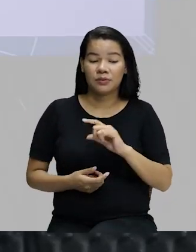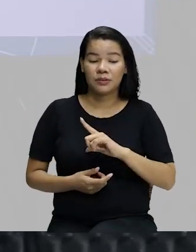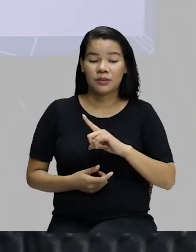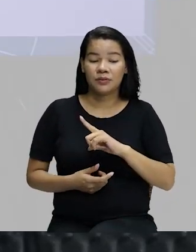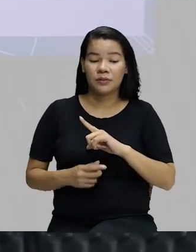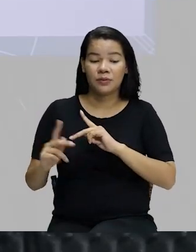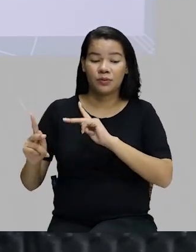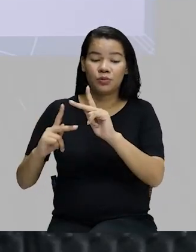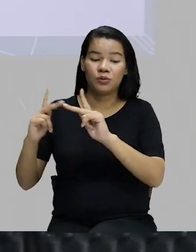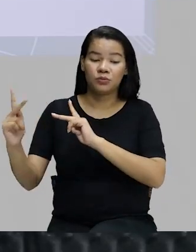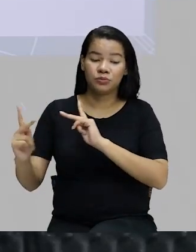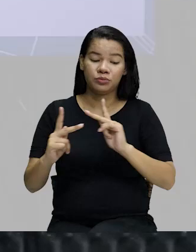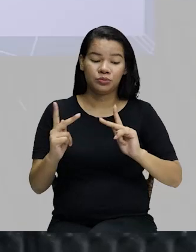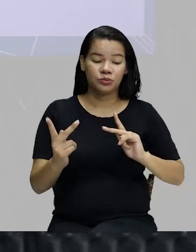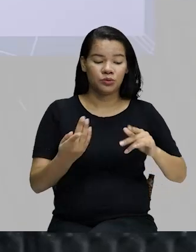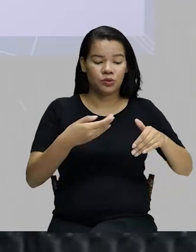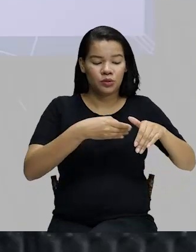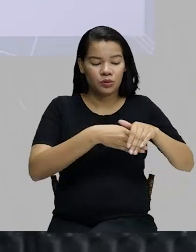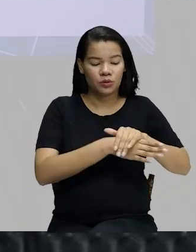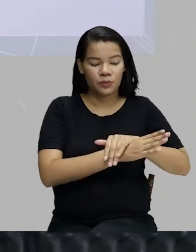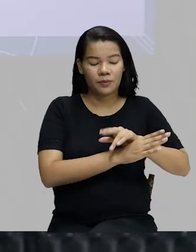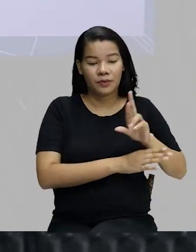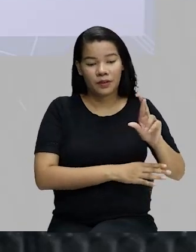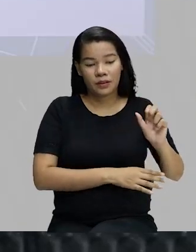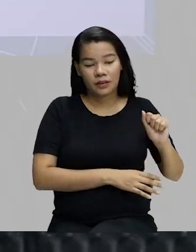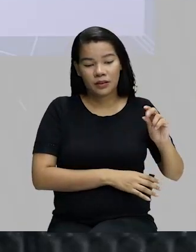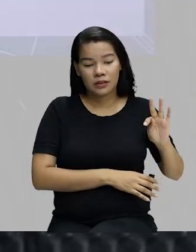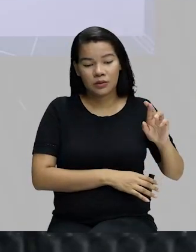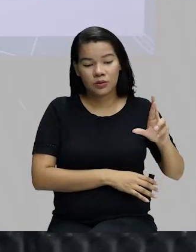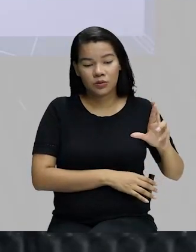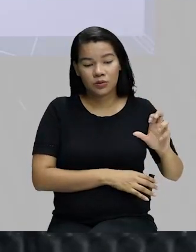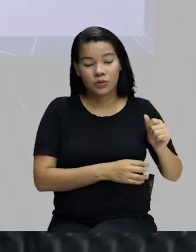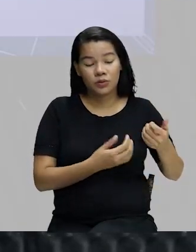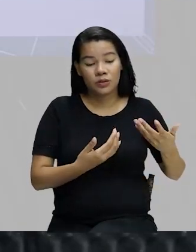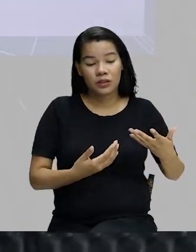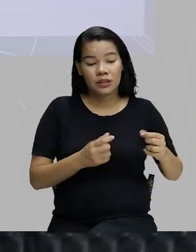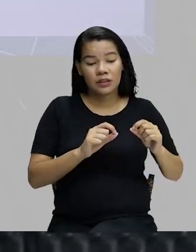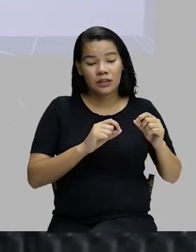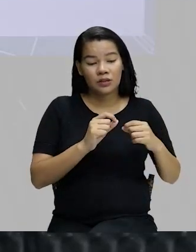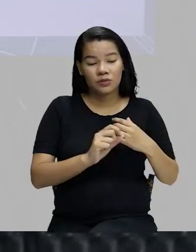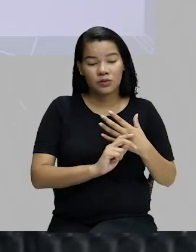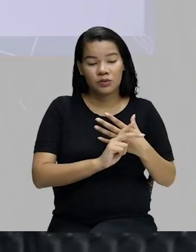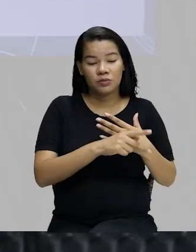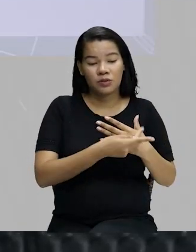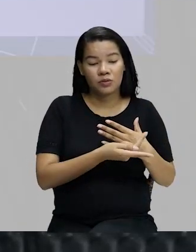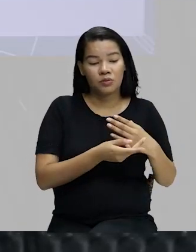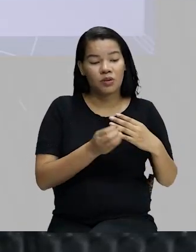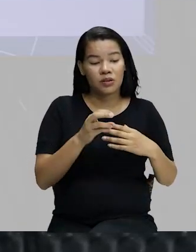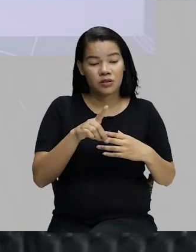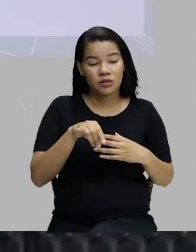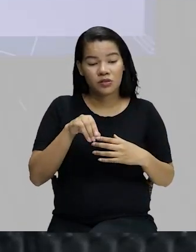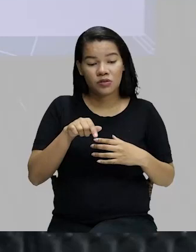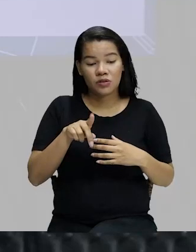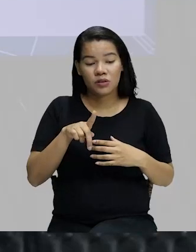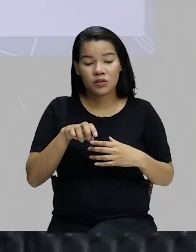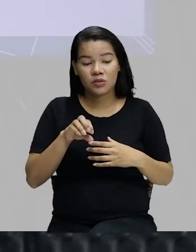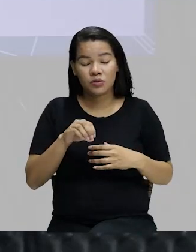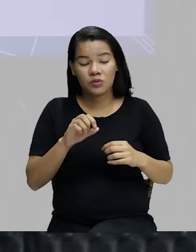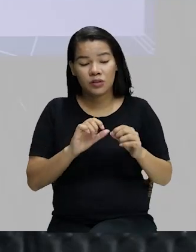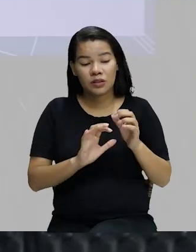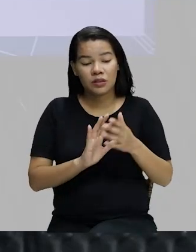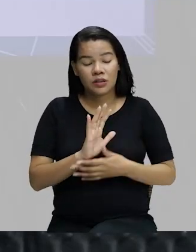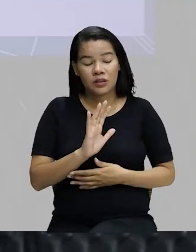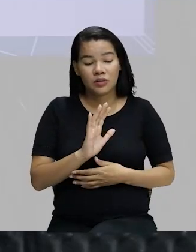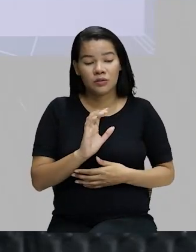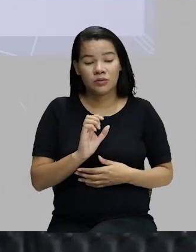reator. O bloco de grafita, ele reagiu com o oxigênio, porque entrou o ar, gerando um